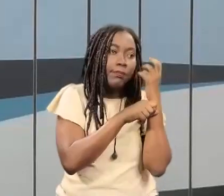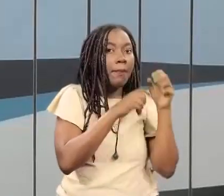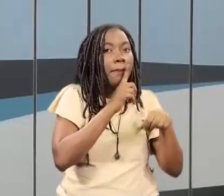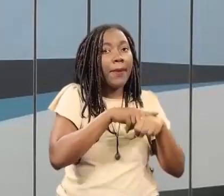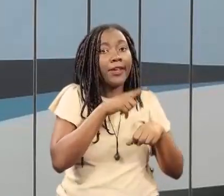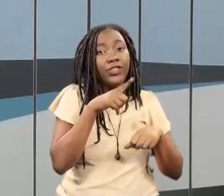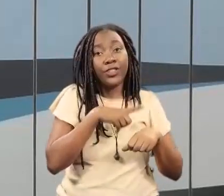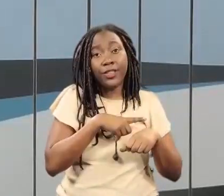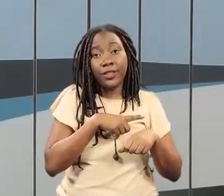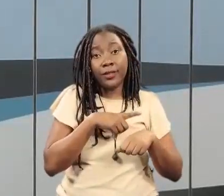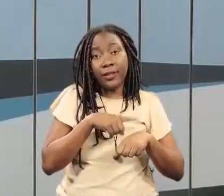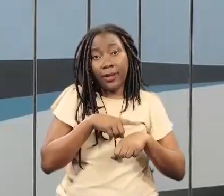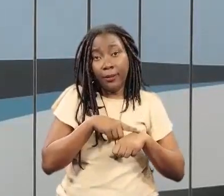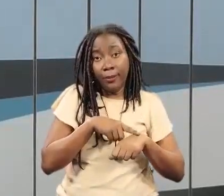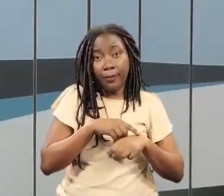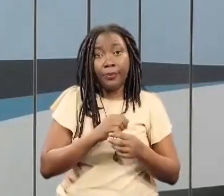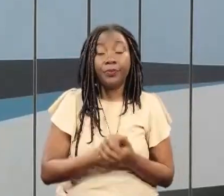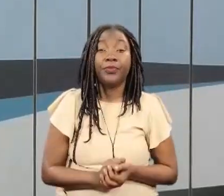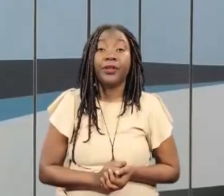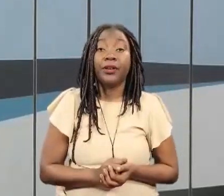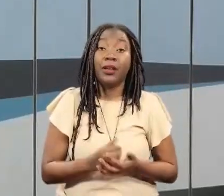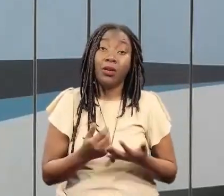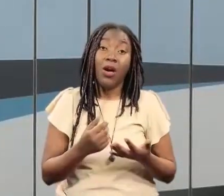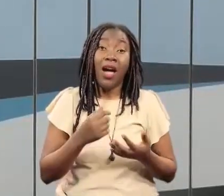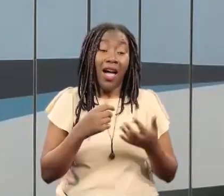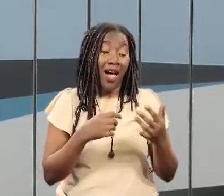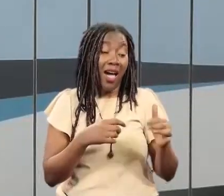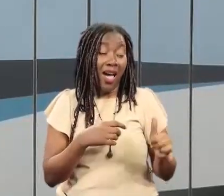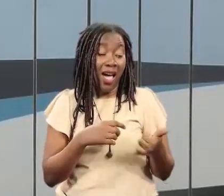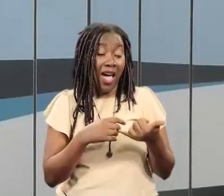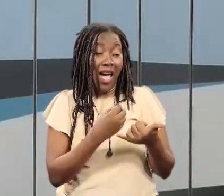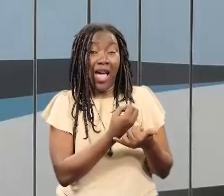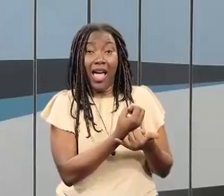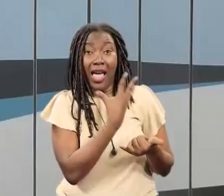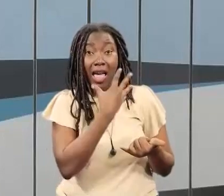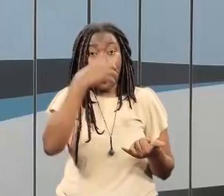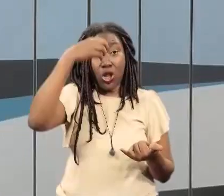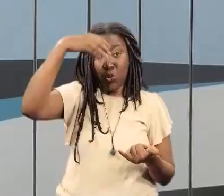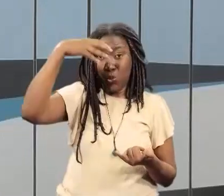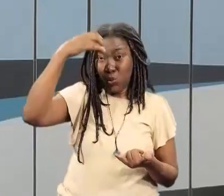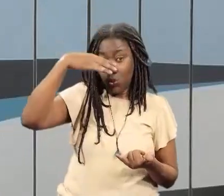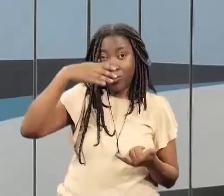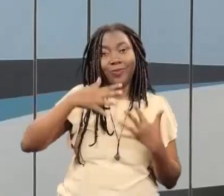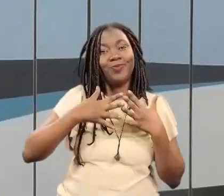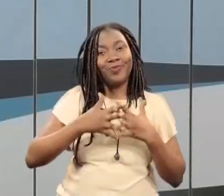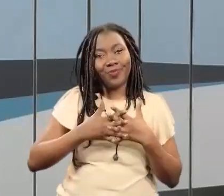luz do celular, ela atrapalha a nossa qualidade do sono.